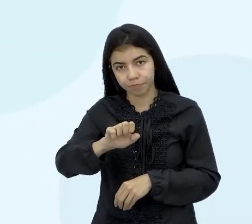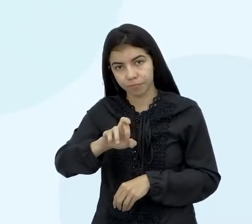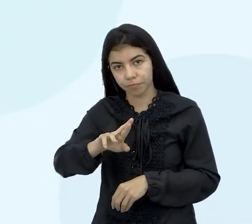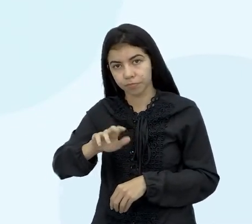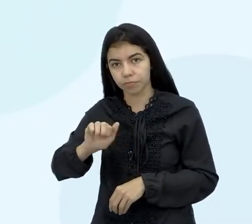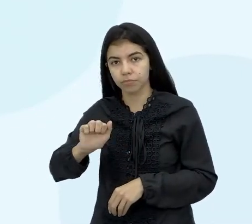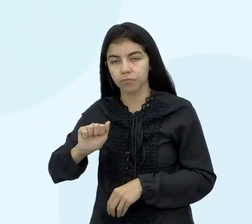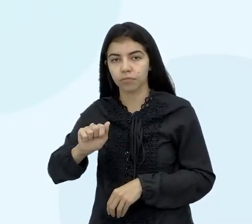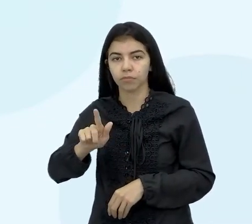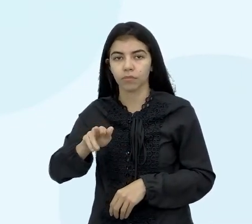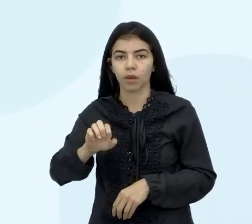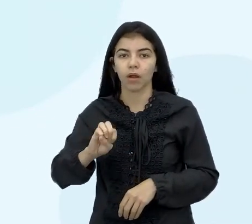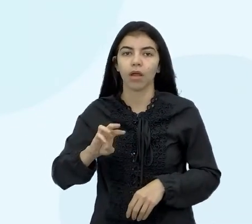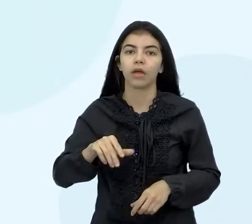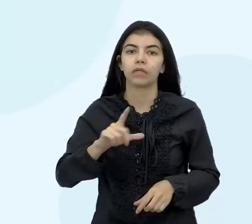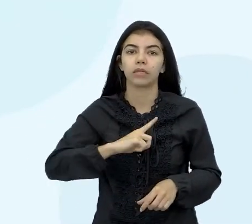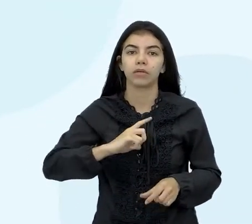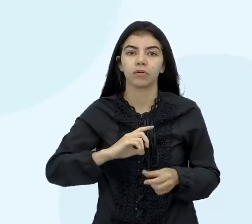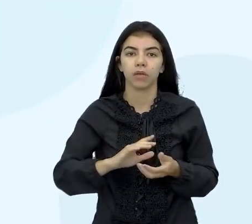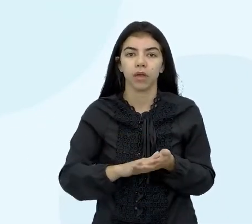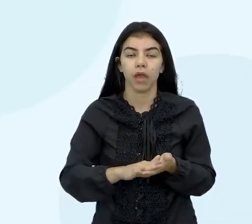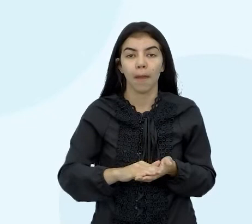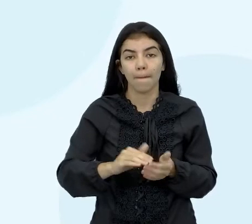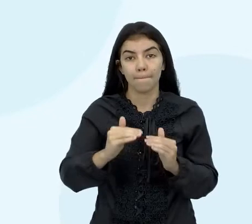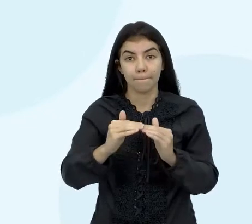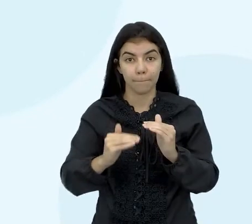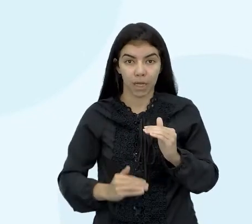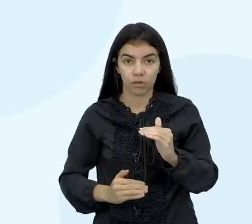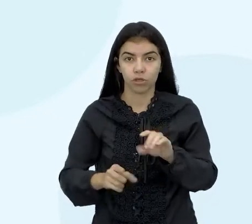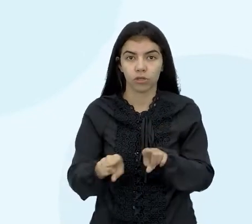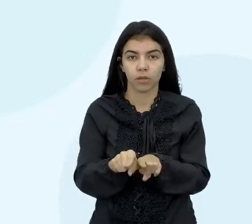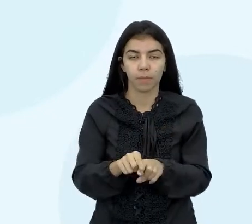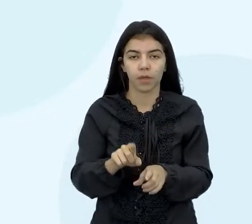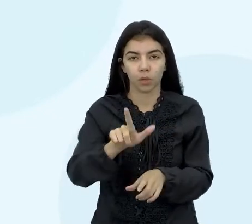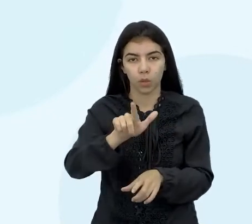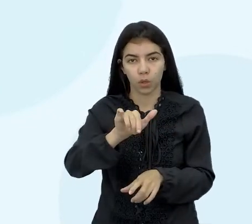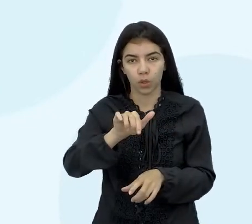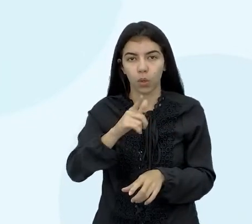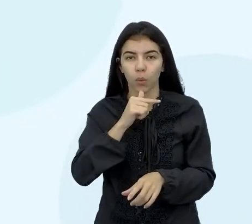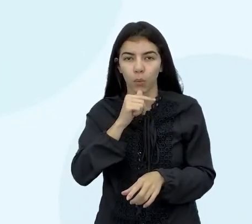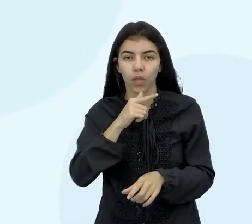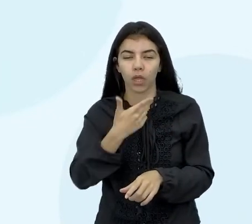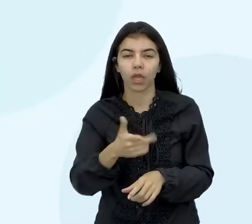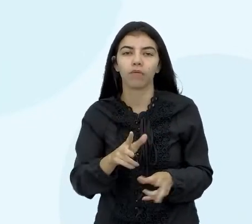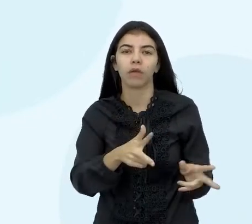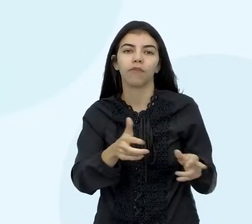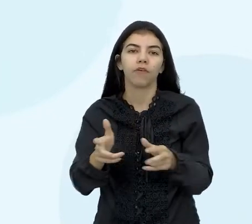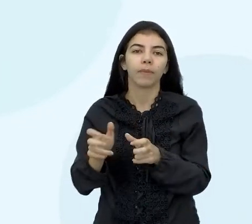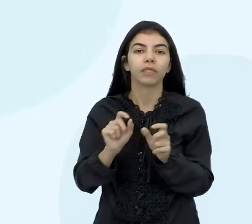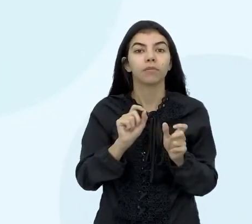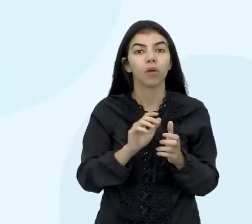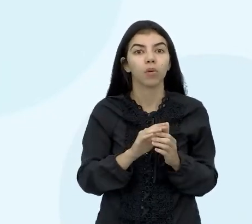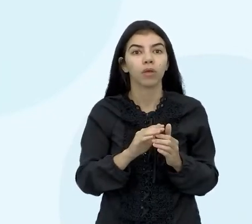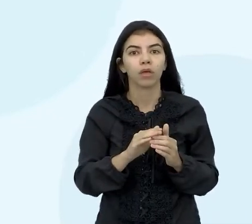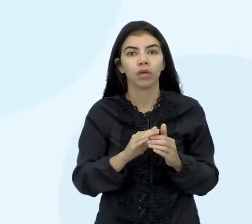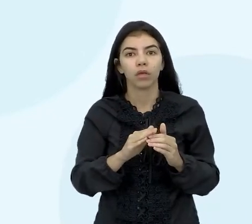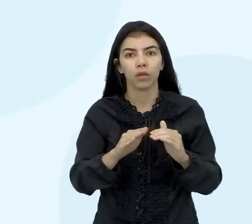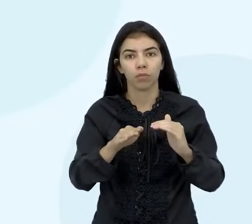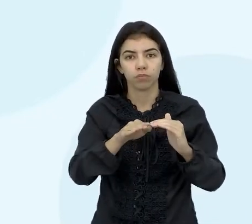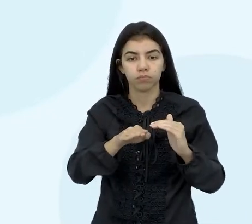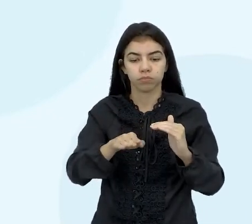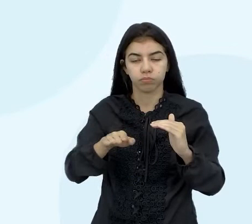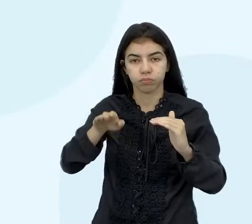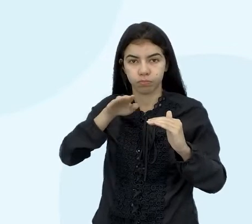uma densidade menor que a areia. Então, no líquido, você vai ver que a serragem vai ficar na parte superficial do